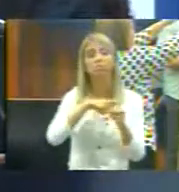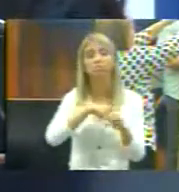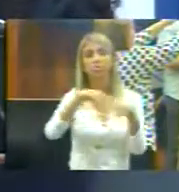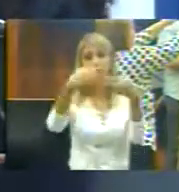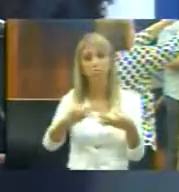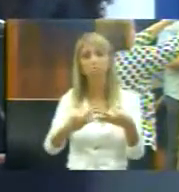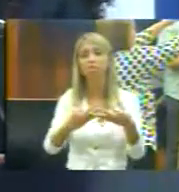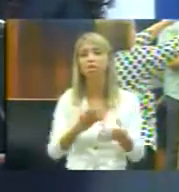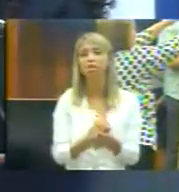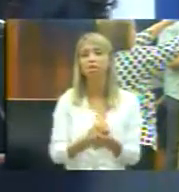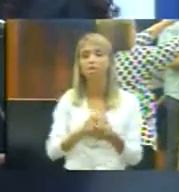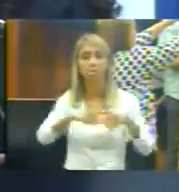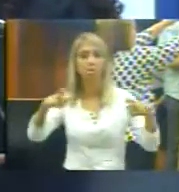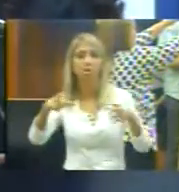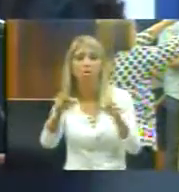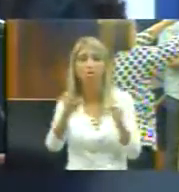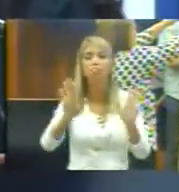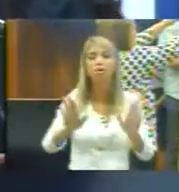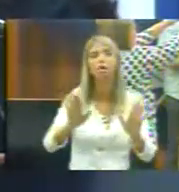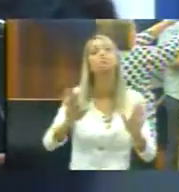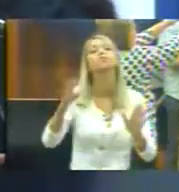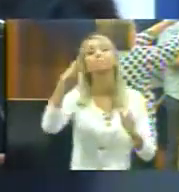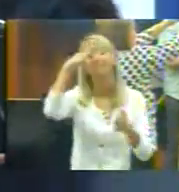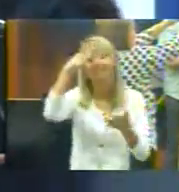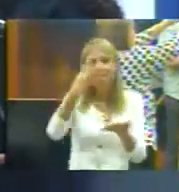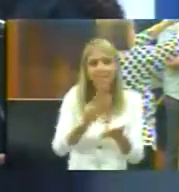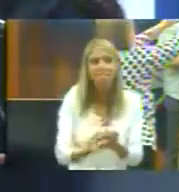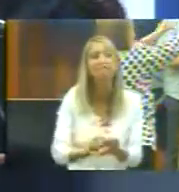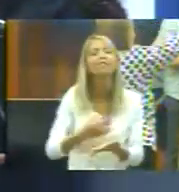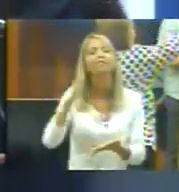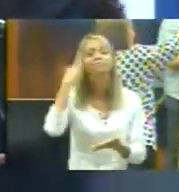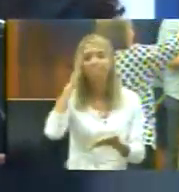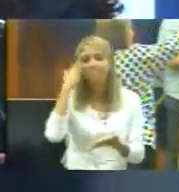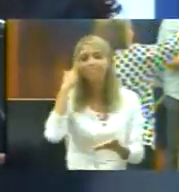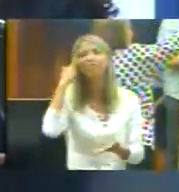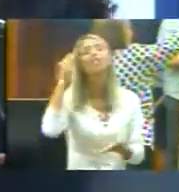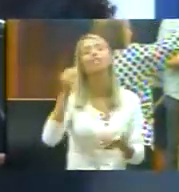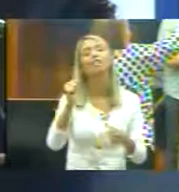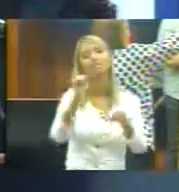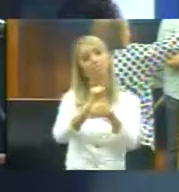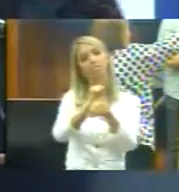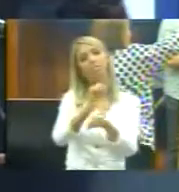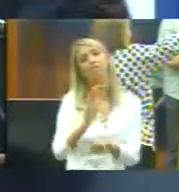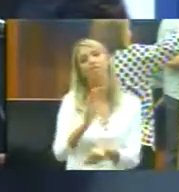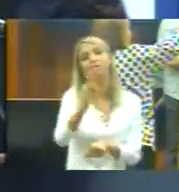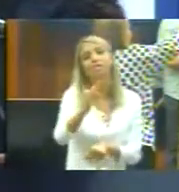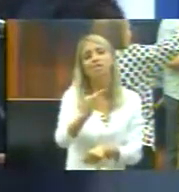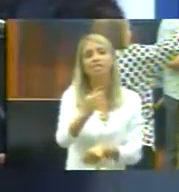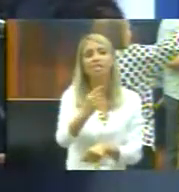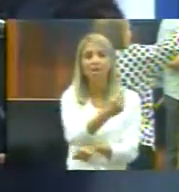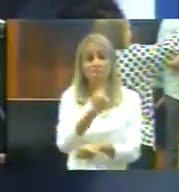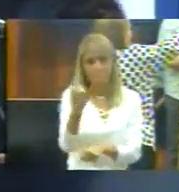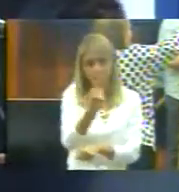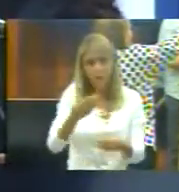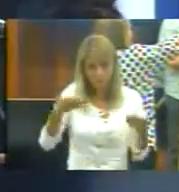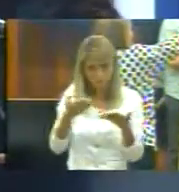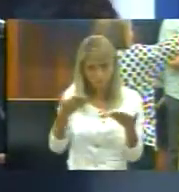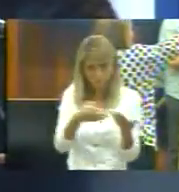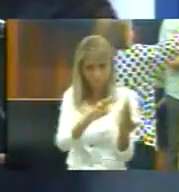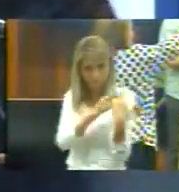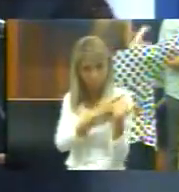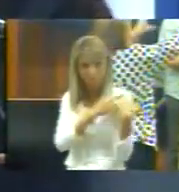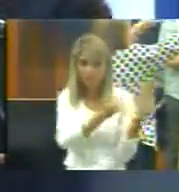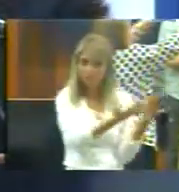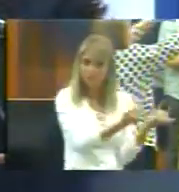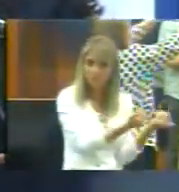ou minoria, mas em saber que ainda acreditam na gente é esperança para que nós, que estamos aqui hoje